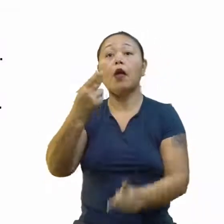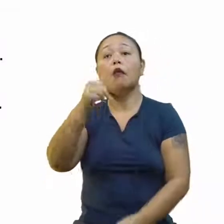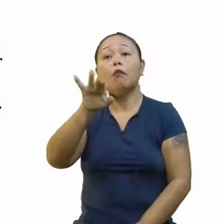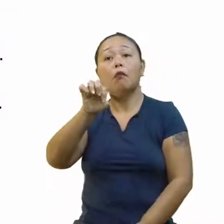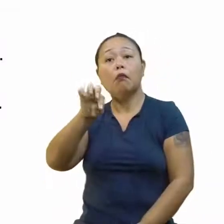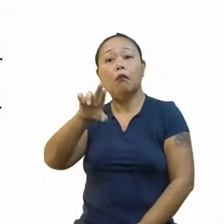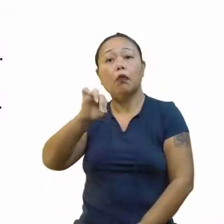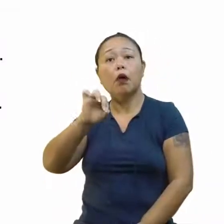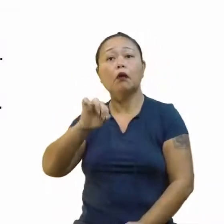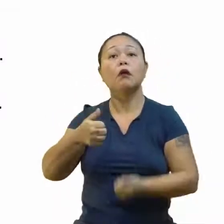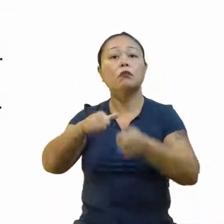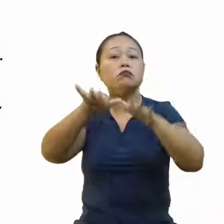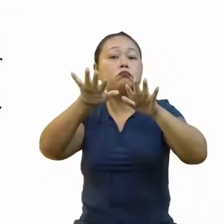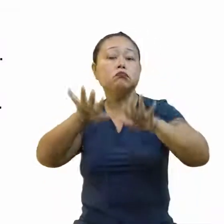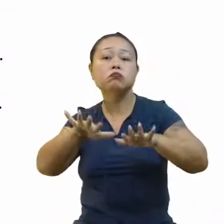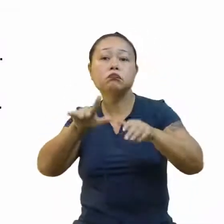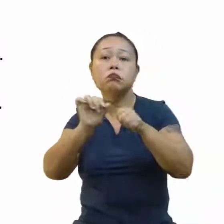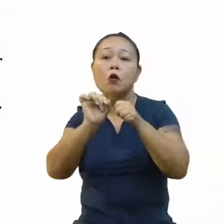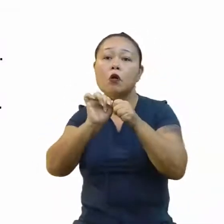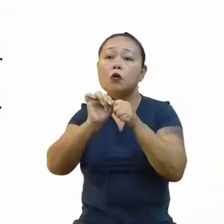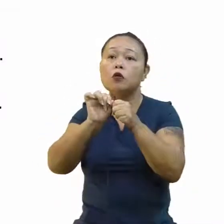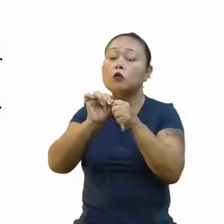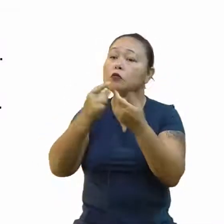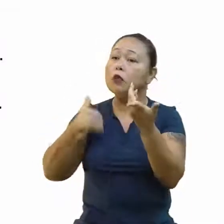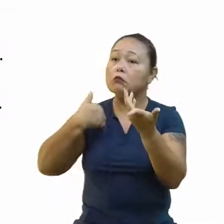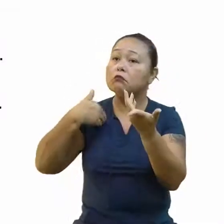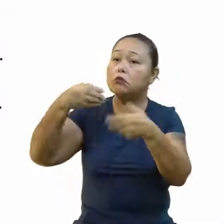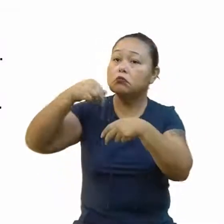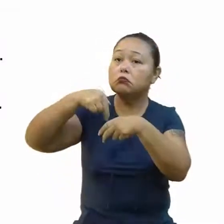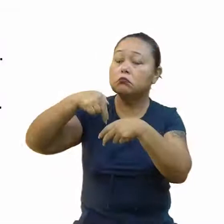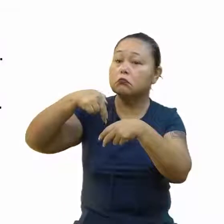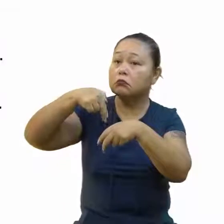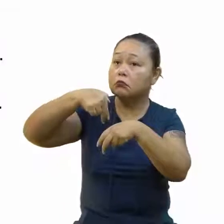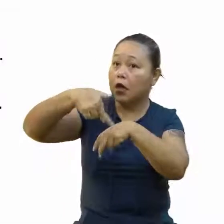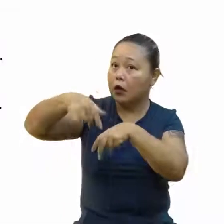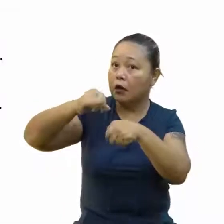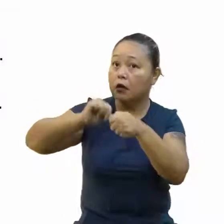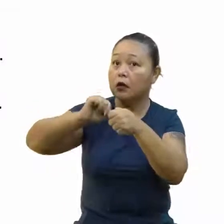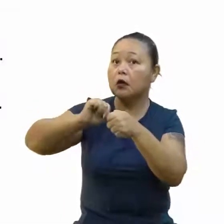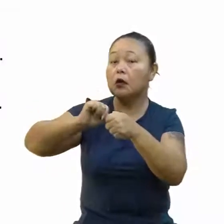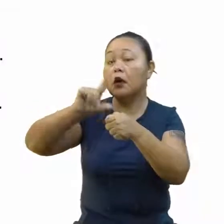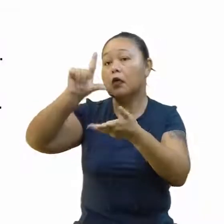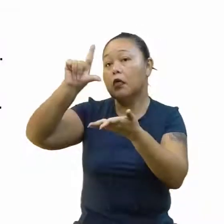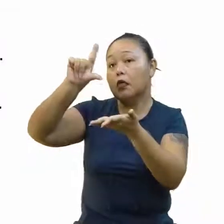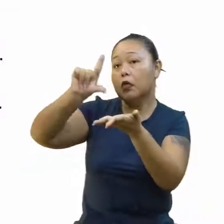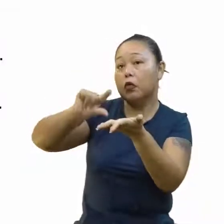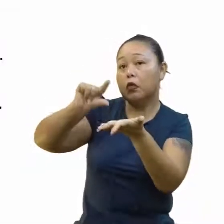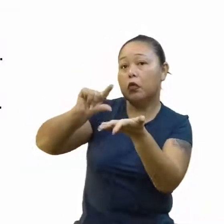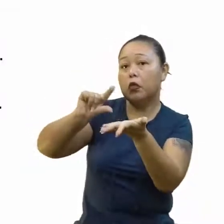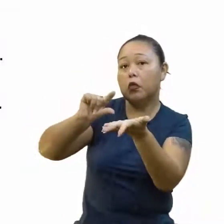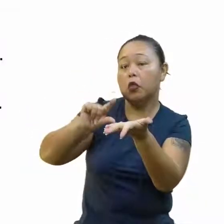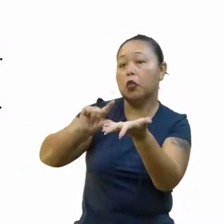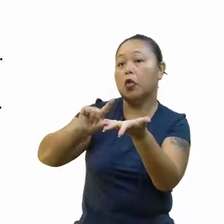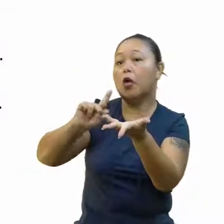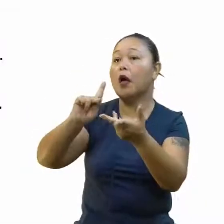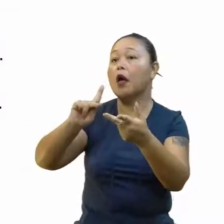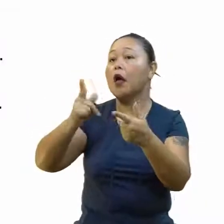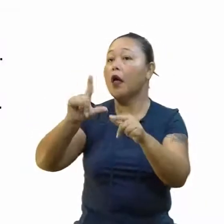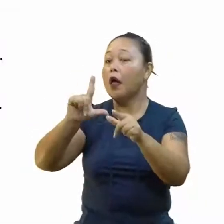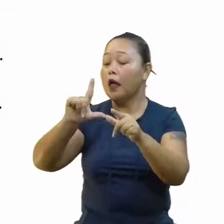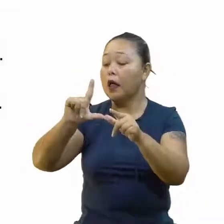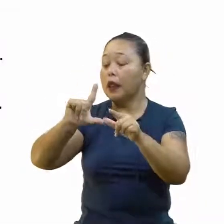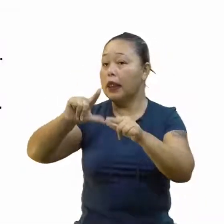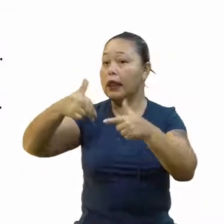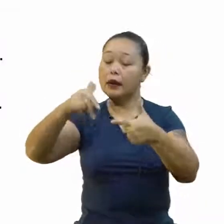vai estabilizar os níveis pressóricos e vai aumentar, no caso, diminuir os índices lipídicos, que são